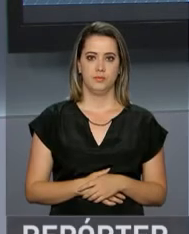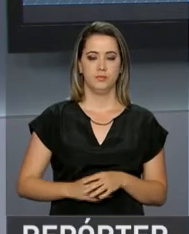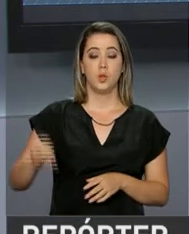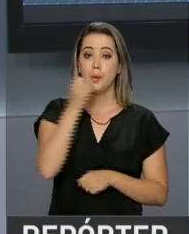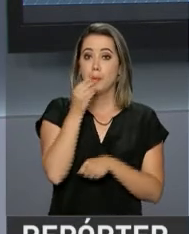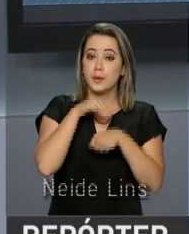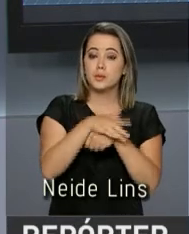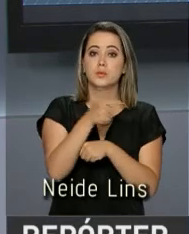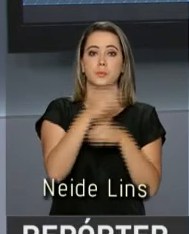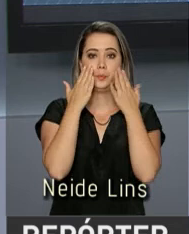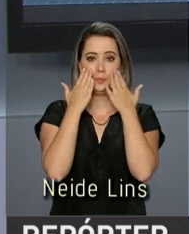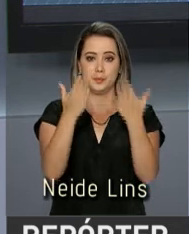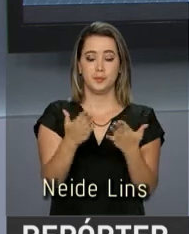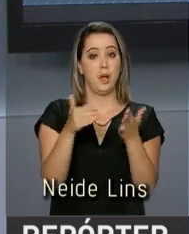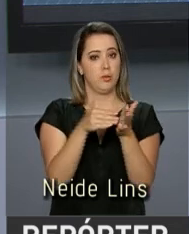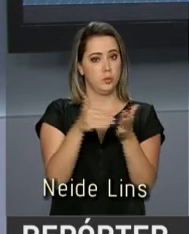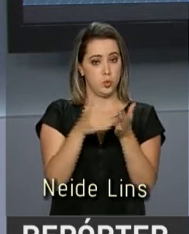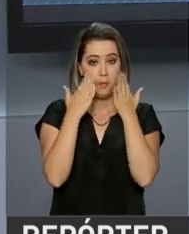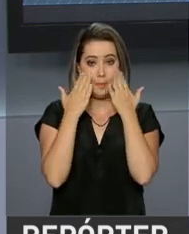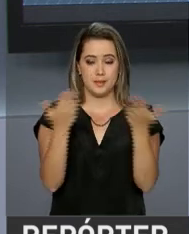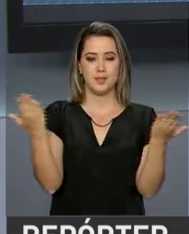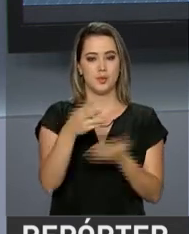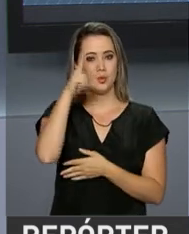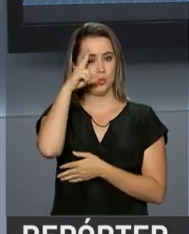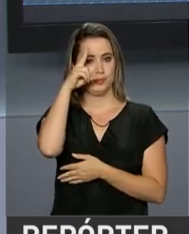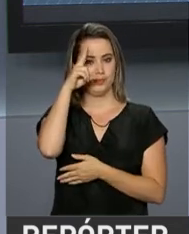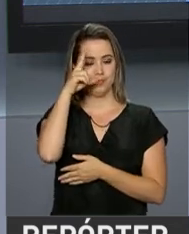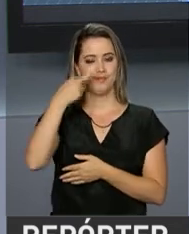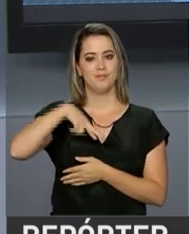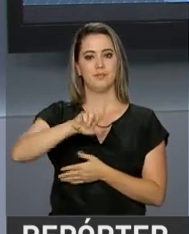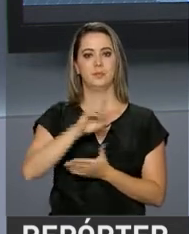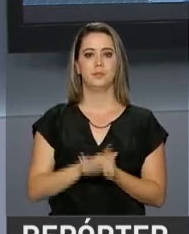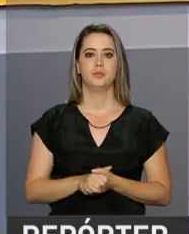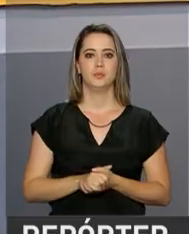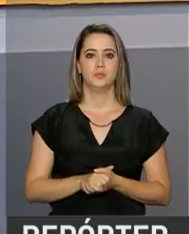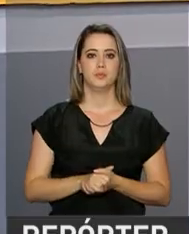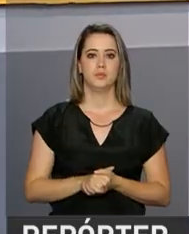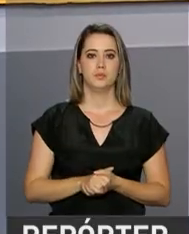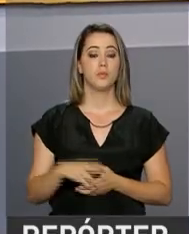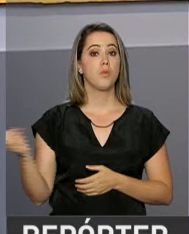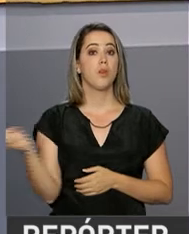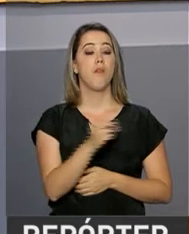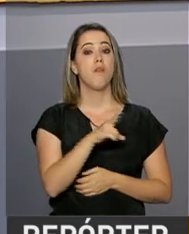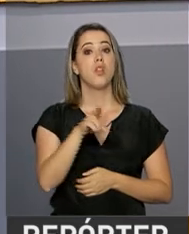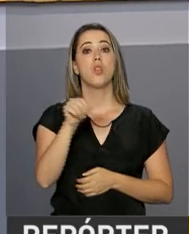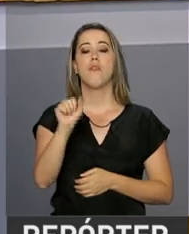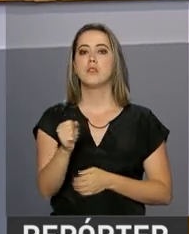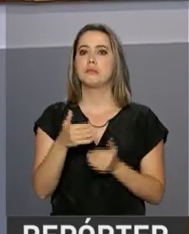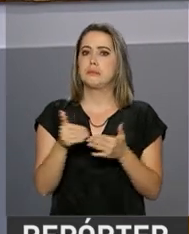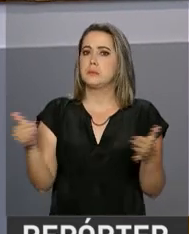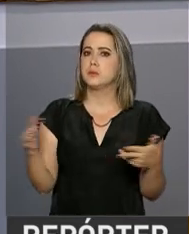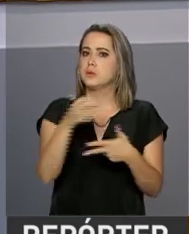Olá, boa noite. Começa agora a última edição desta segunda-feira do Repórter NBR. Novas vagas